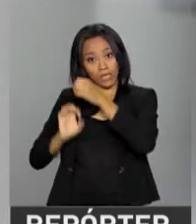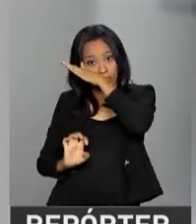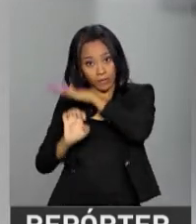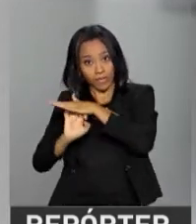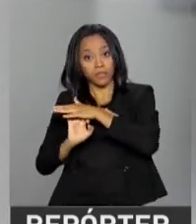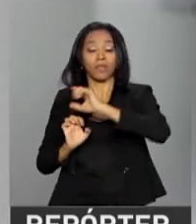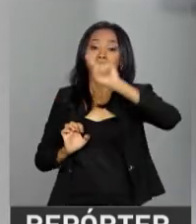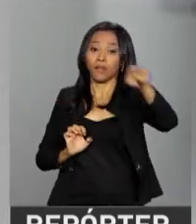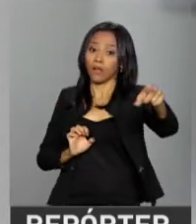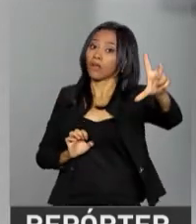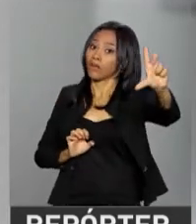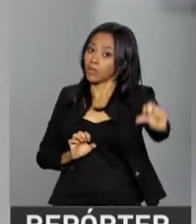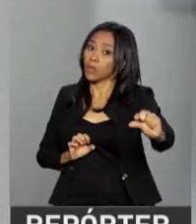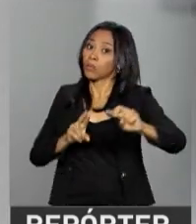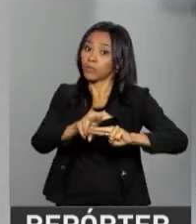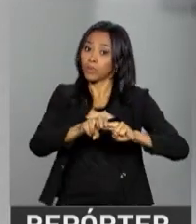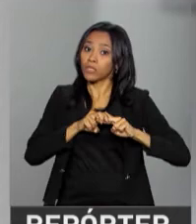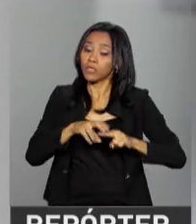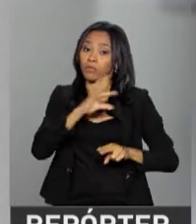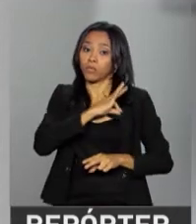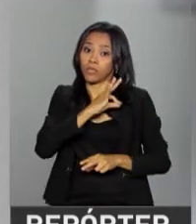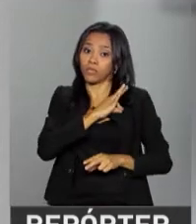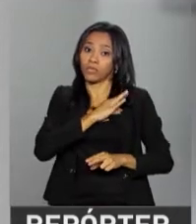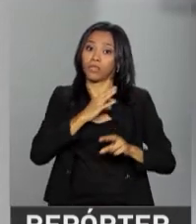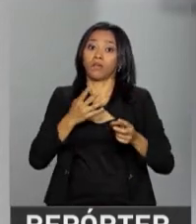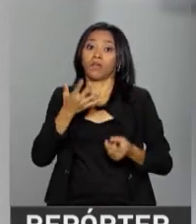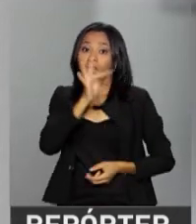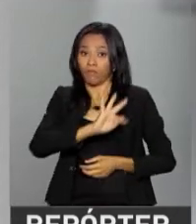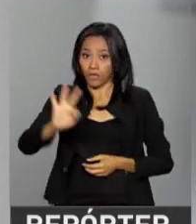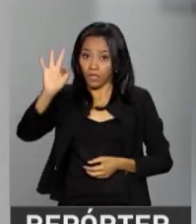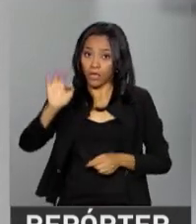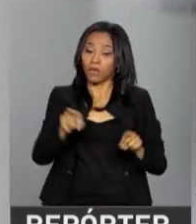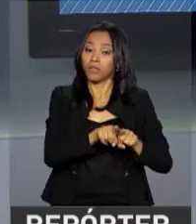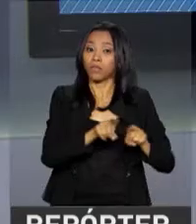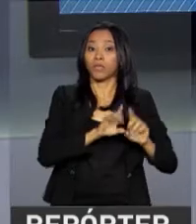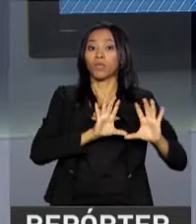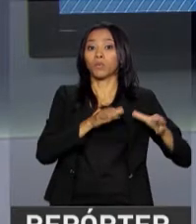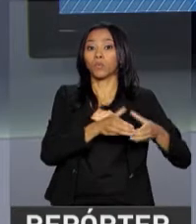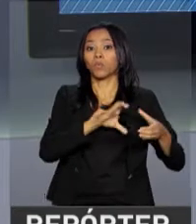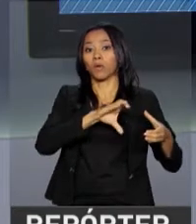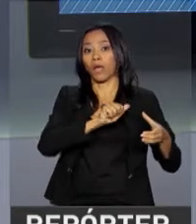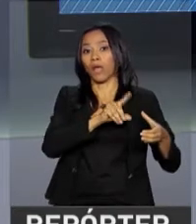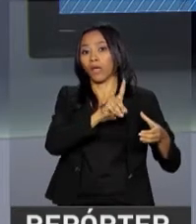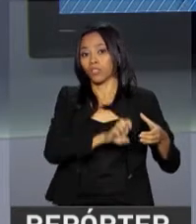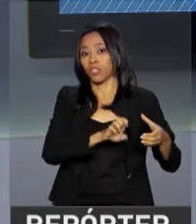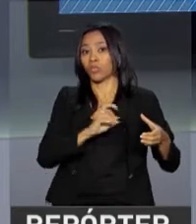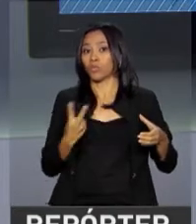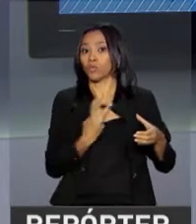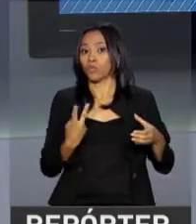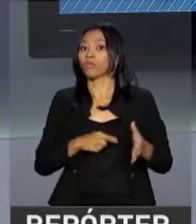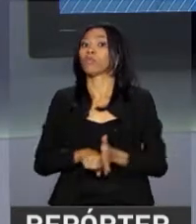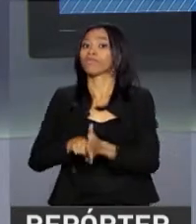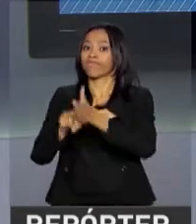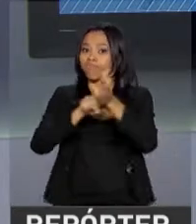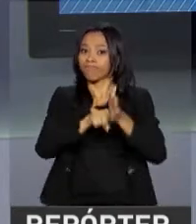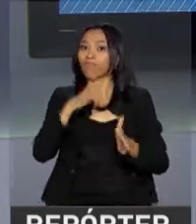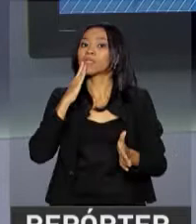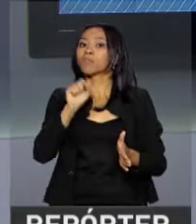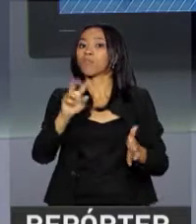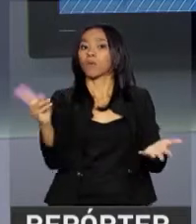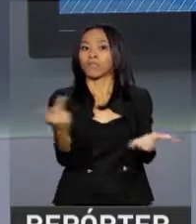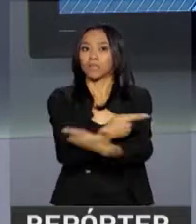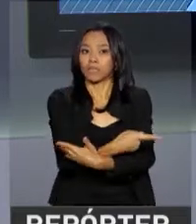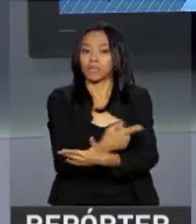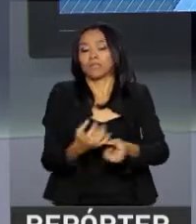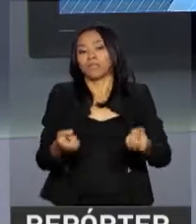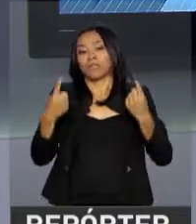isso qaeda polícia federal foram acionadas para investigar o assunto o secretário da previdência do ministério da fazenda marcelo